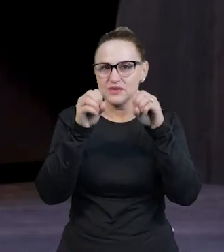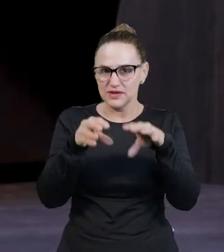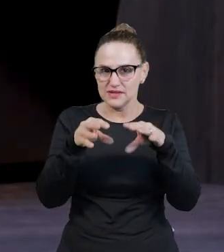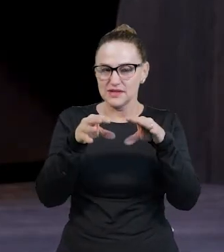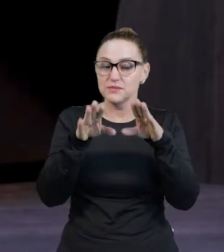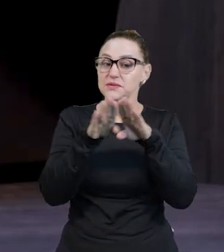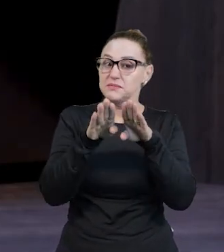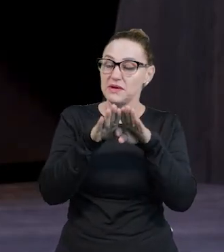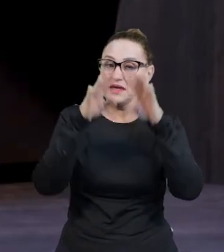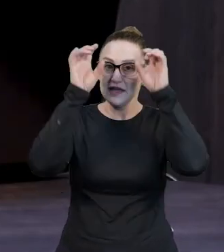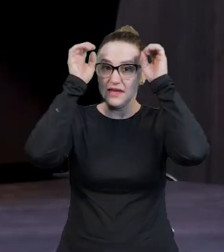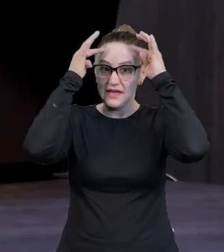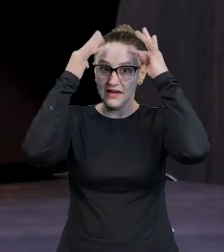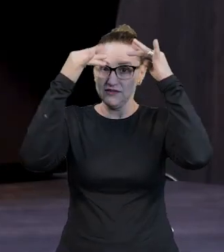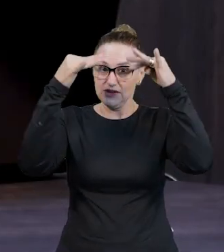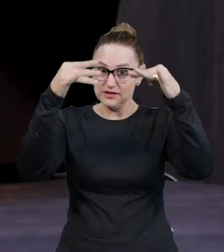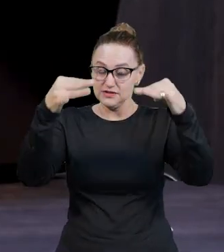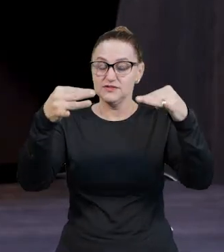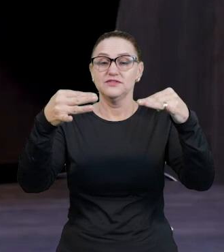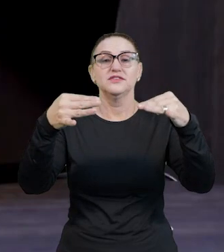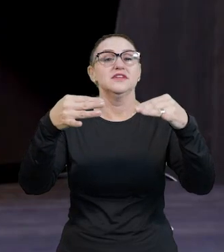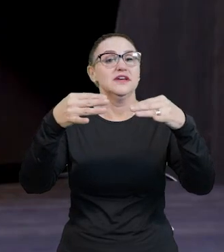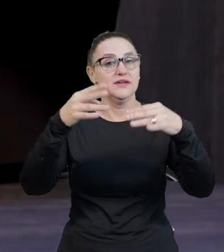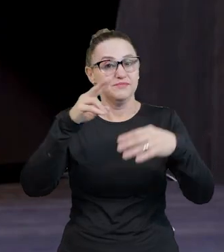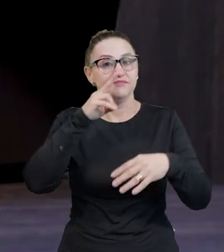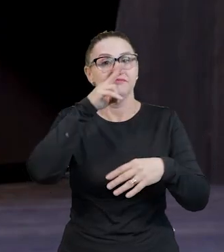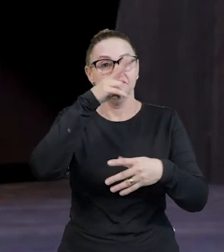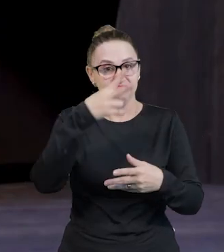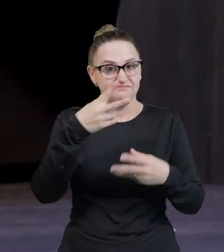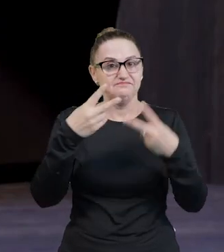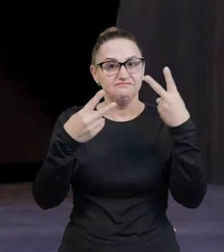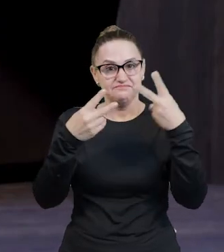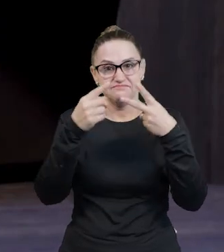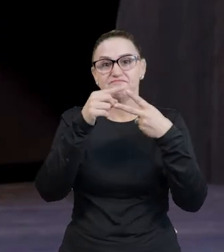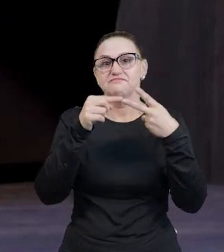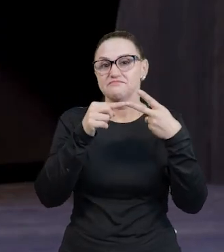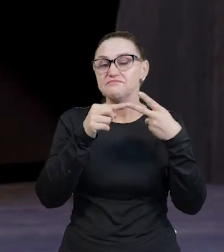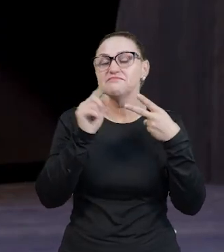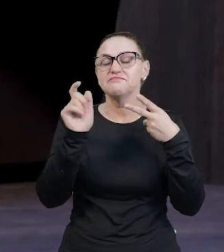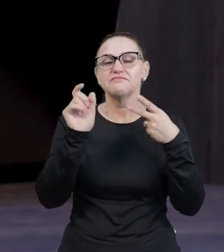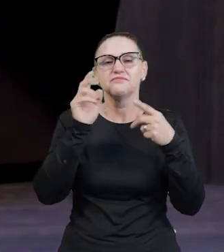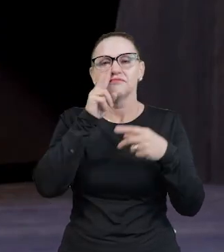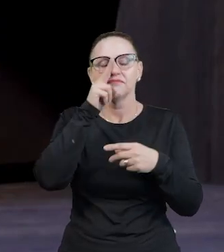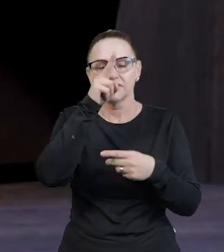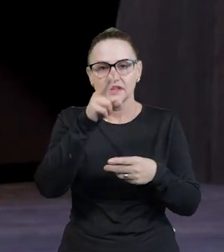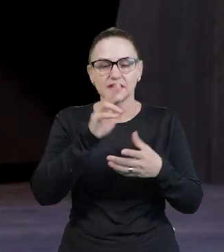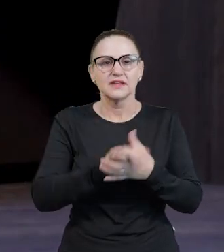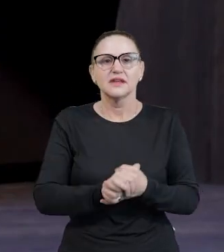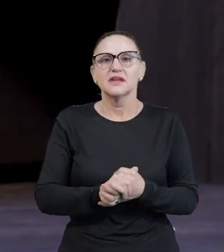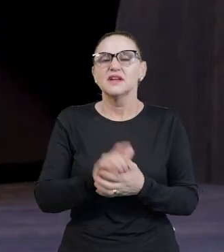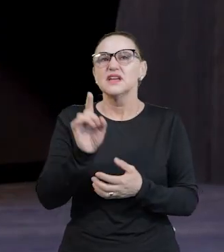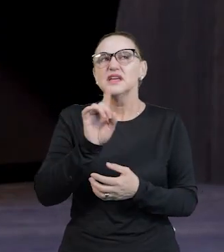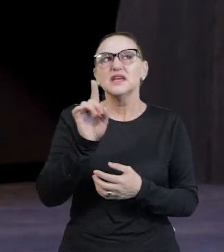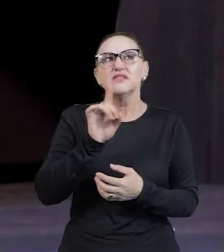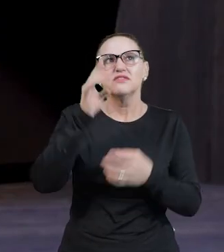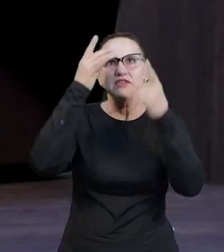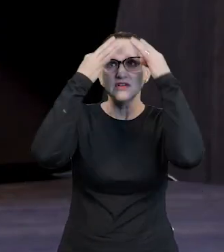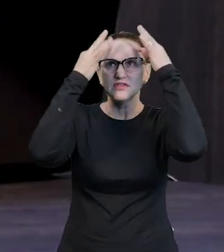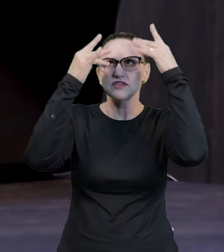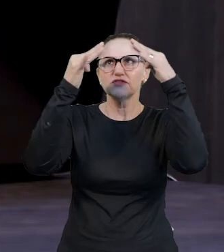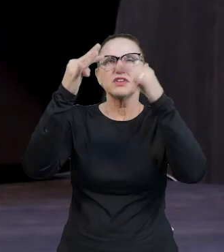também. E a filosofia da educação não é um simples refletir, um simples pôr-se a